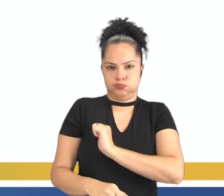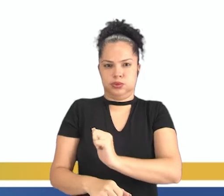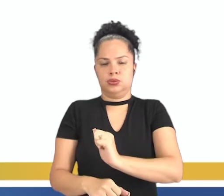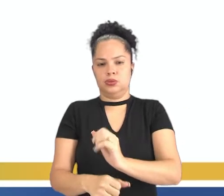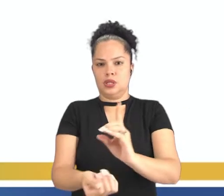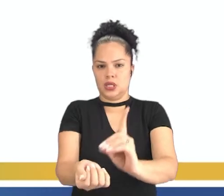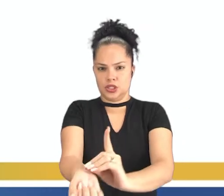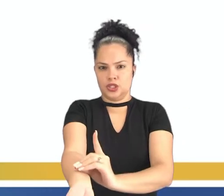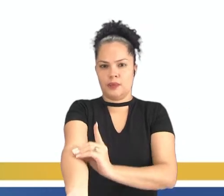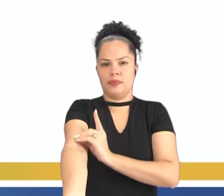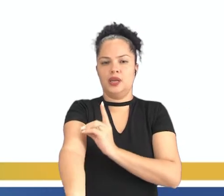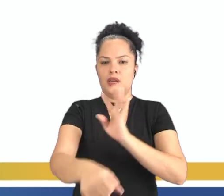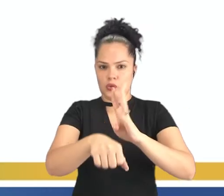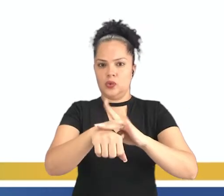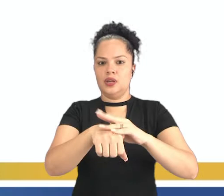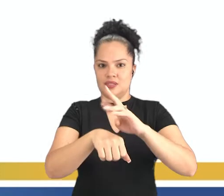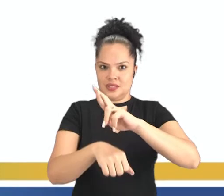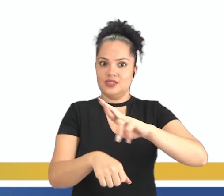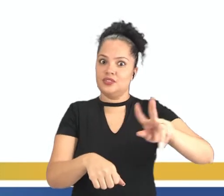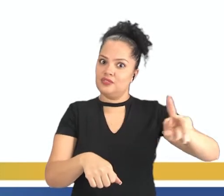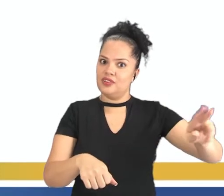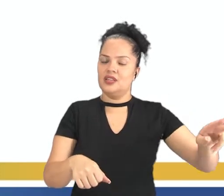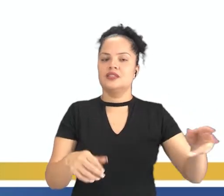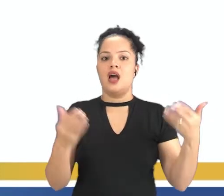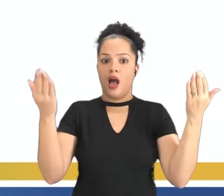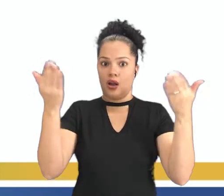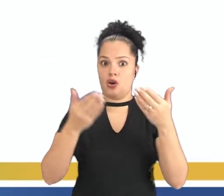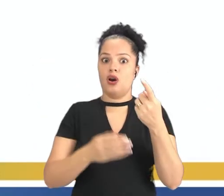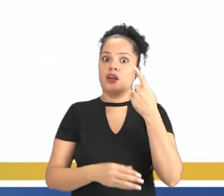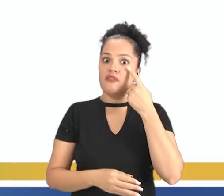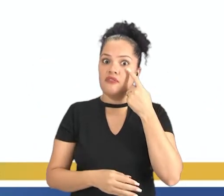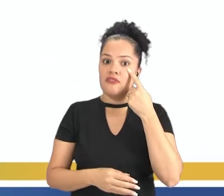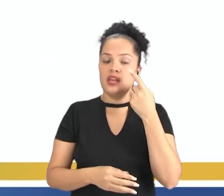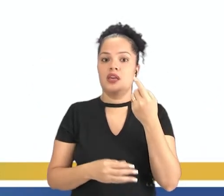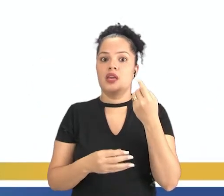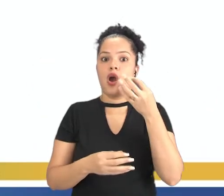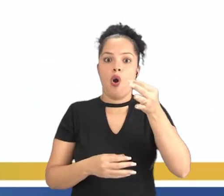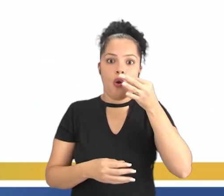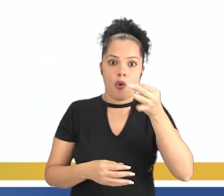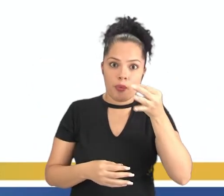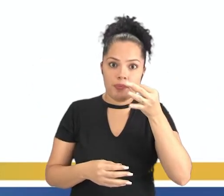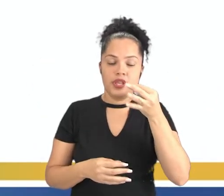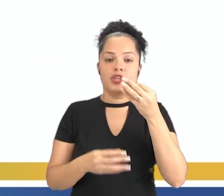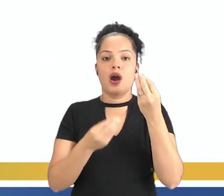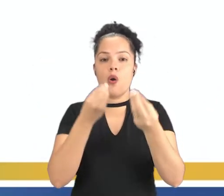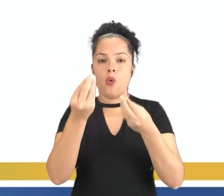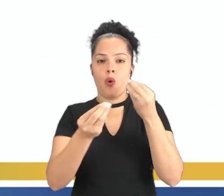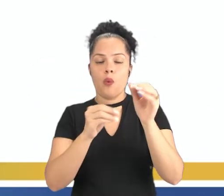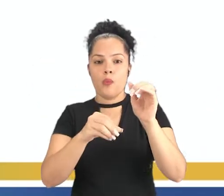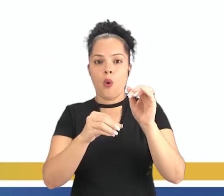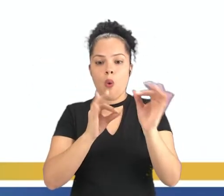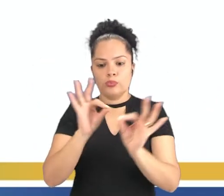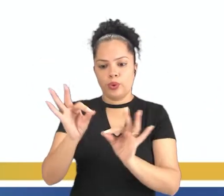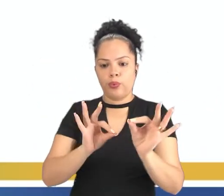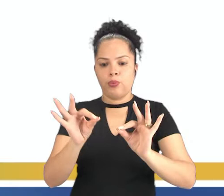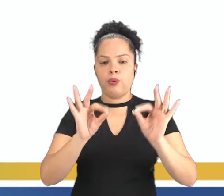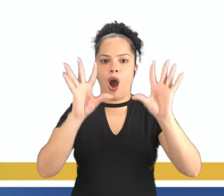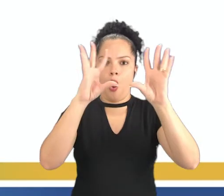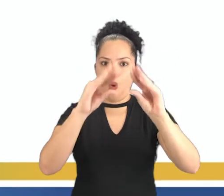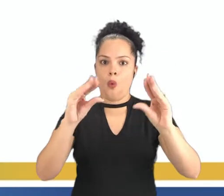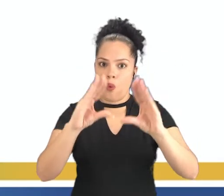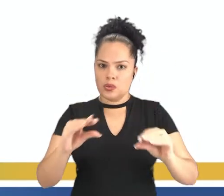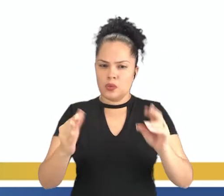Dicas para elaborar um resumo. Agora, gente, vamos entender direitinho como elaborar um resumo. Faça uma